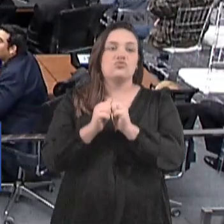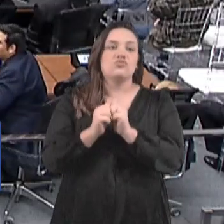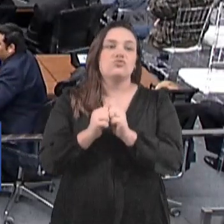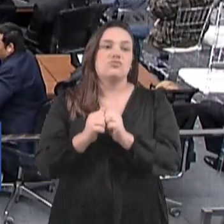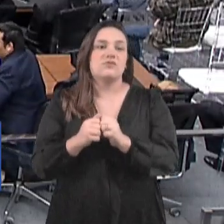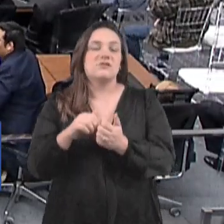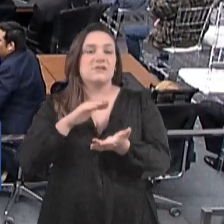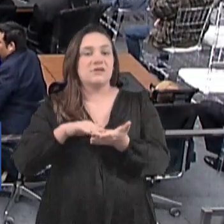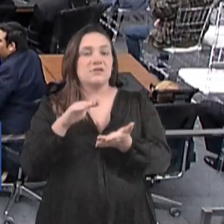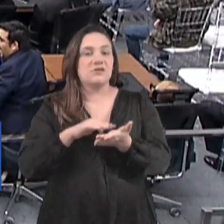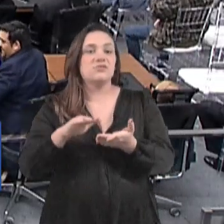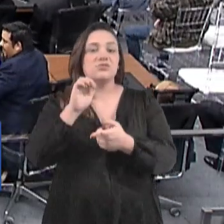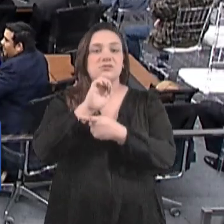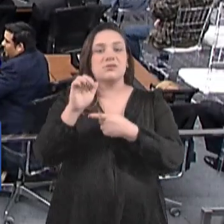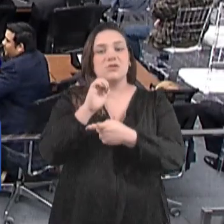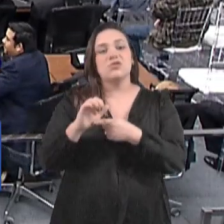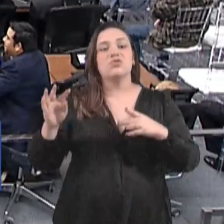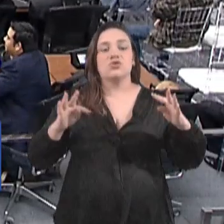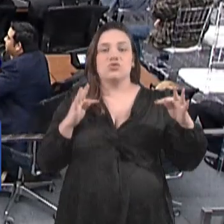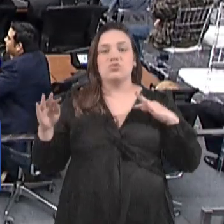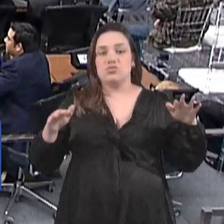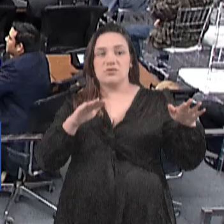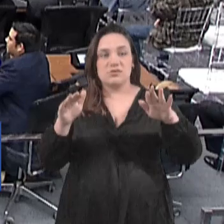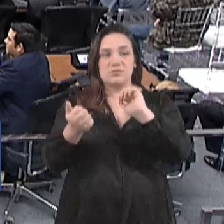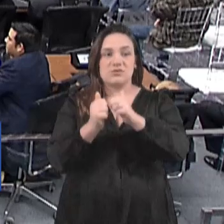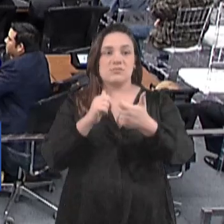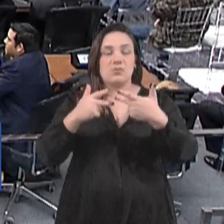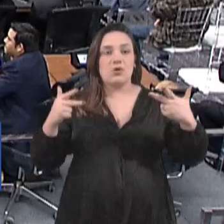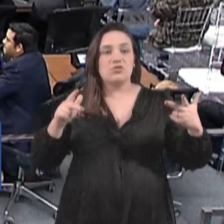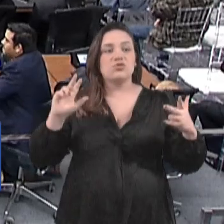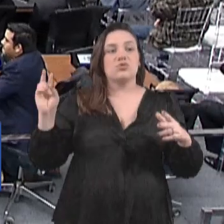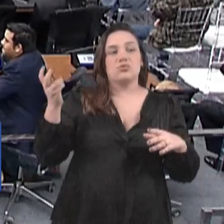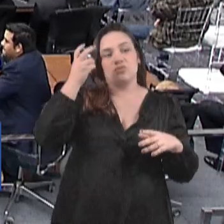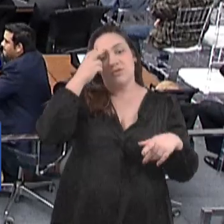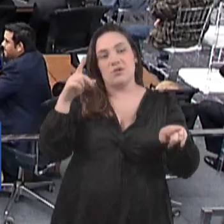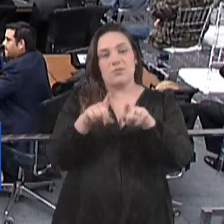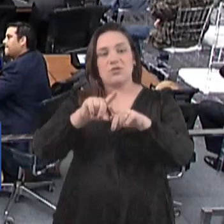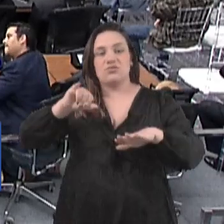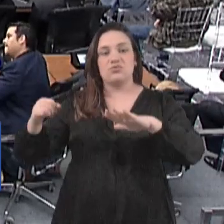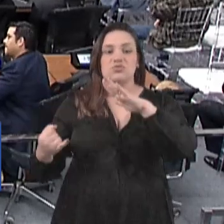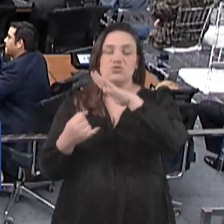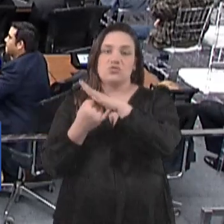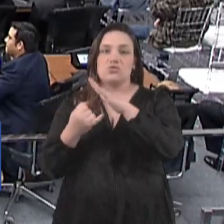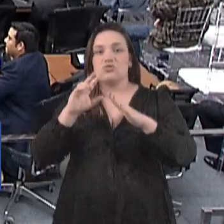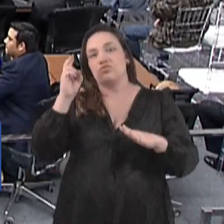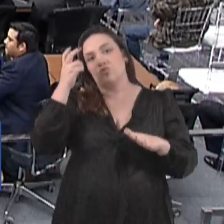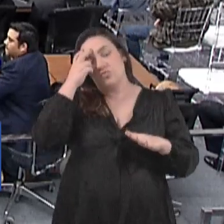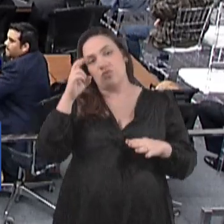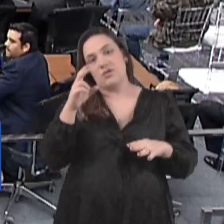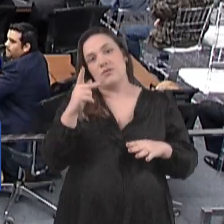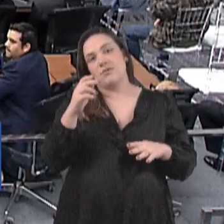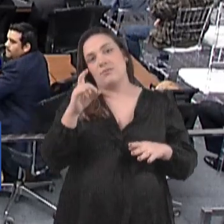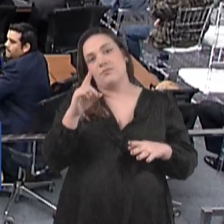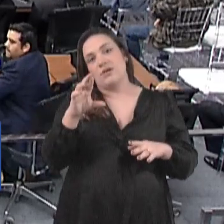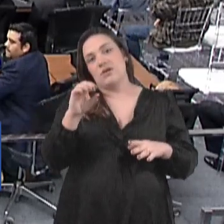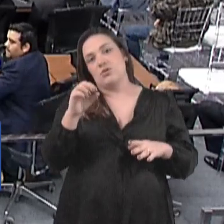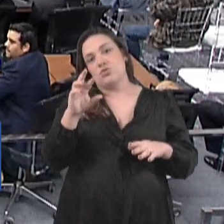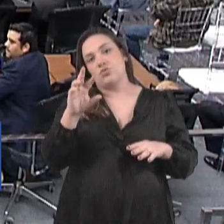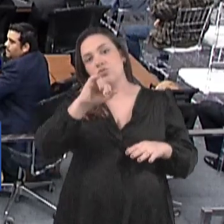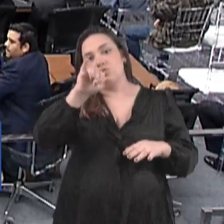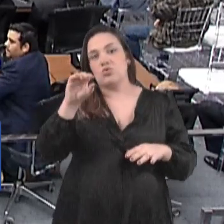conjunto com a Secretaria de Estado de Turismo, Esporte e Cultura e o Instituto Cultural Pedro José Rufino, a Chama da